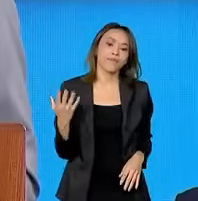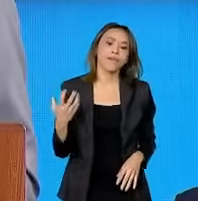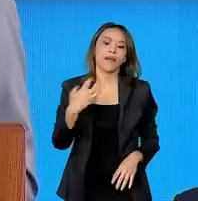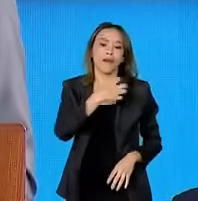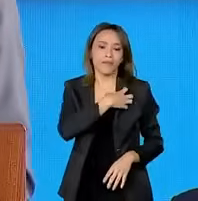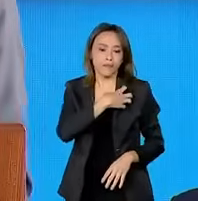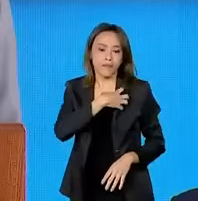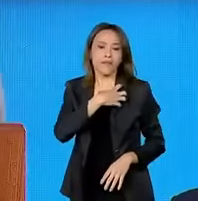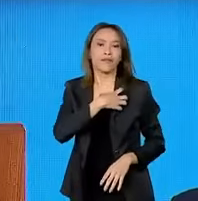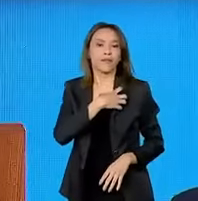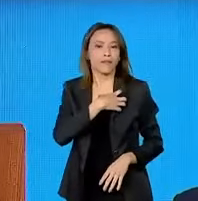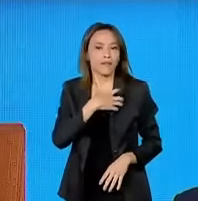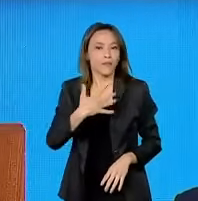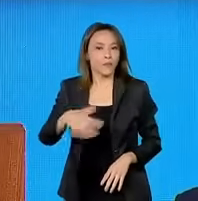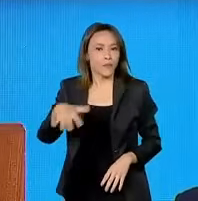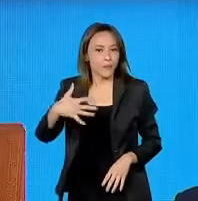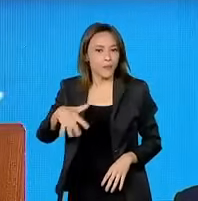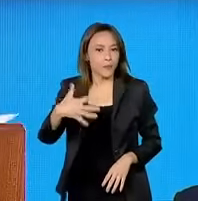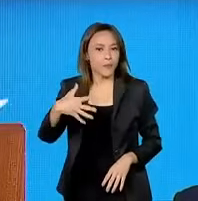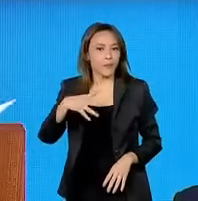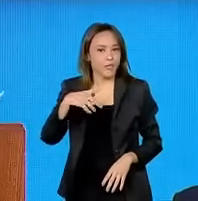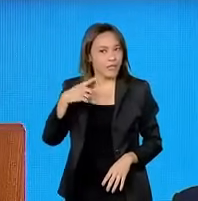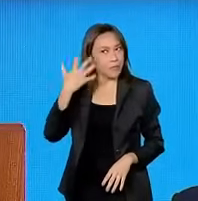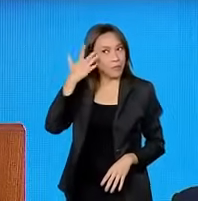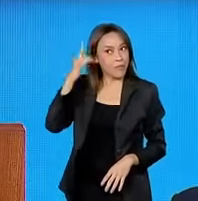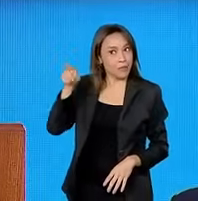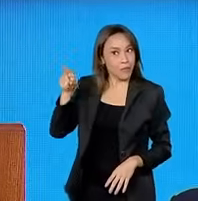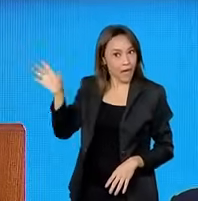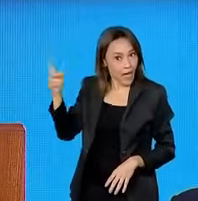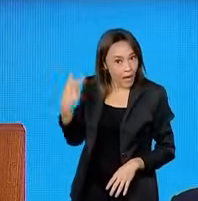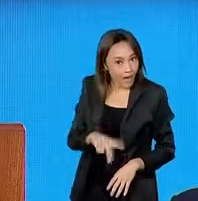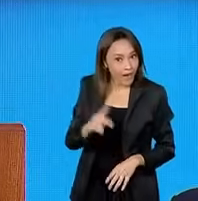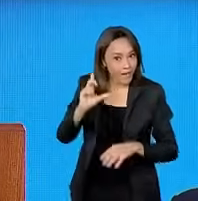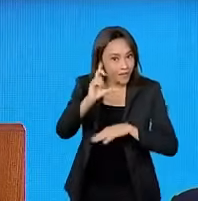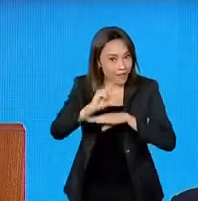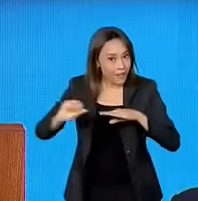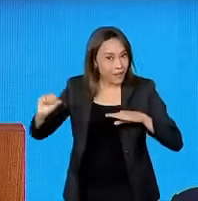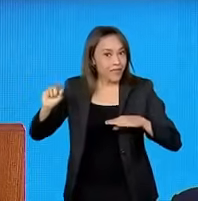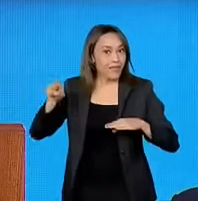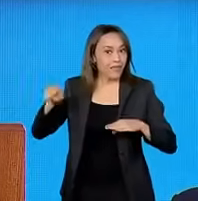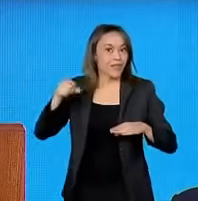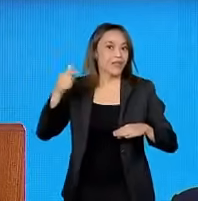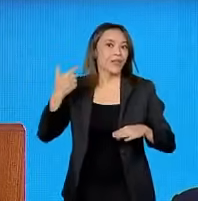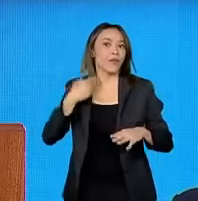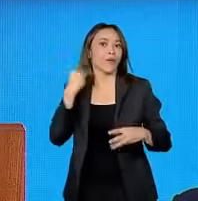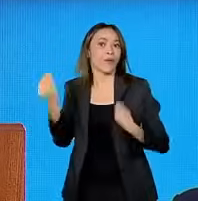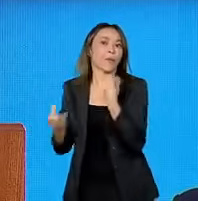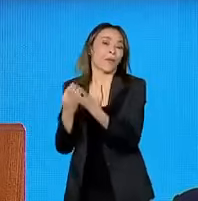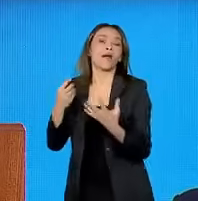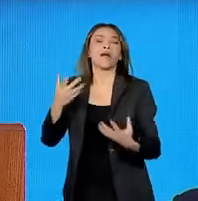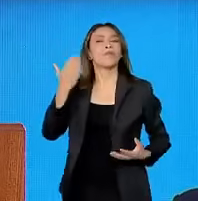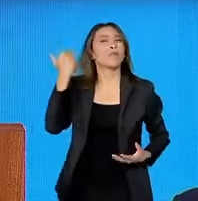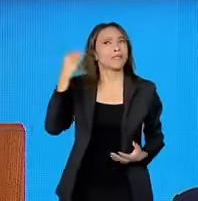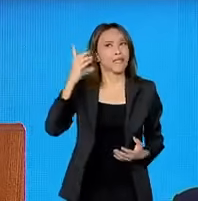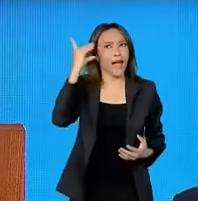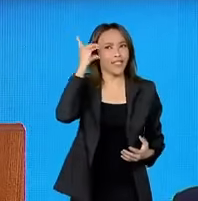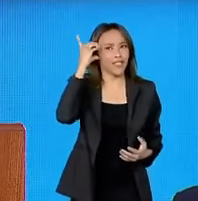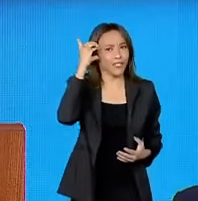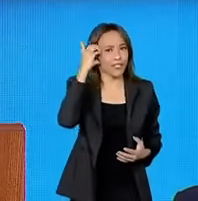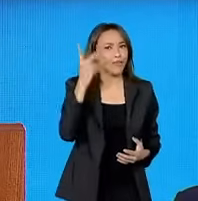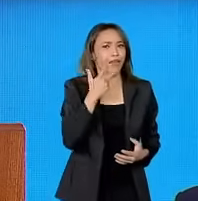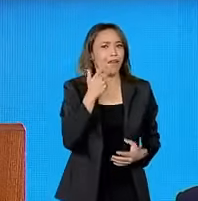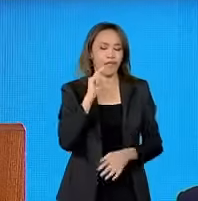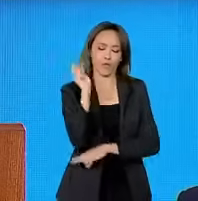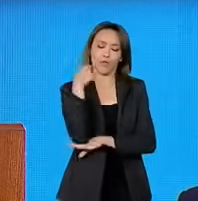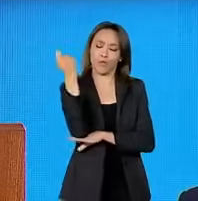muito premiada com muitas coisas aqui no nosso governo. Quando a Dilma era ministro-chefe da Casa Civil, eu dizia que o Rio Grande do